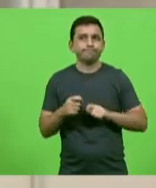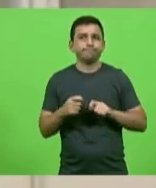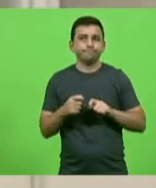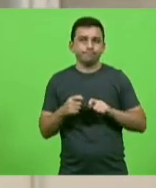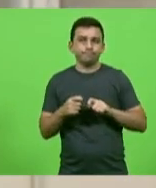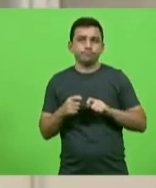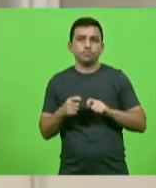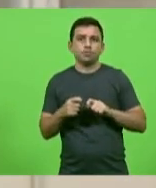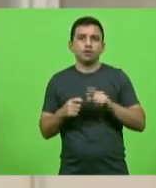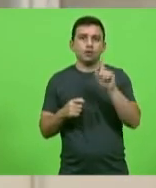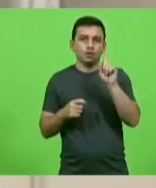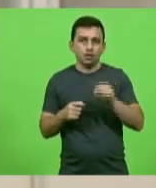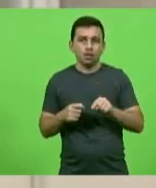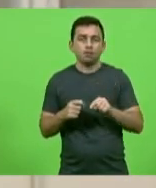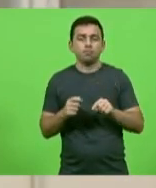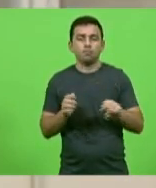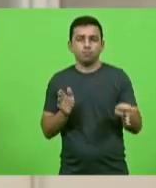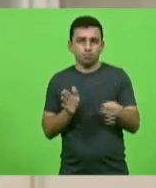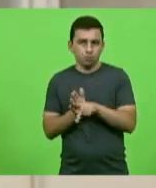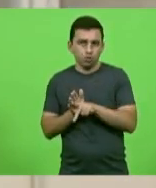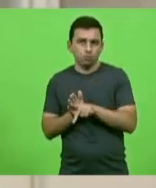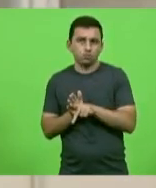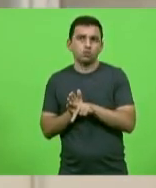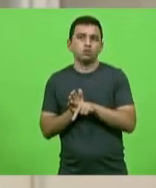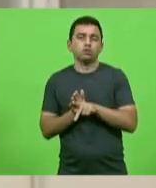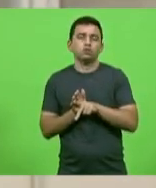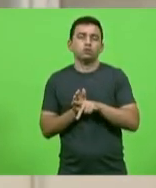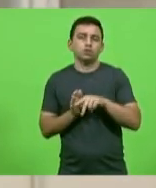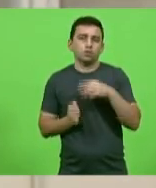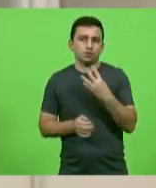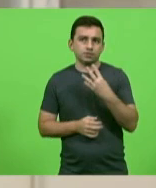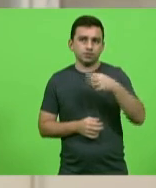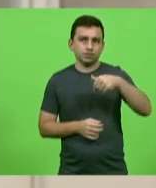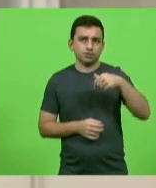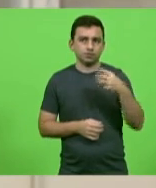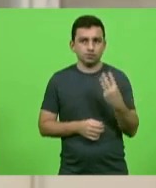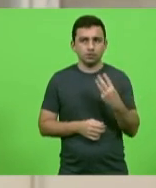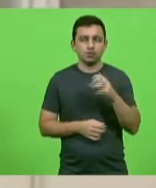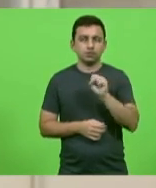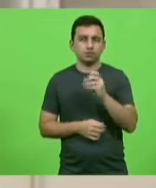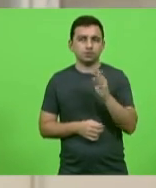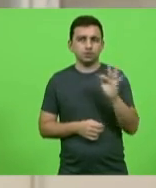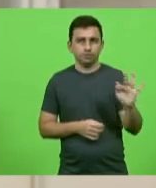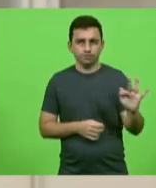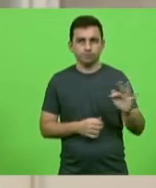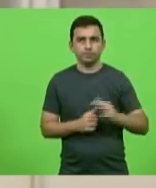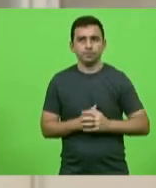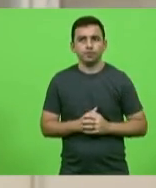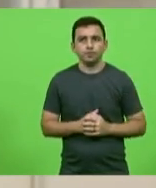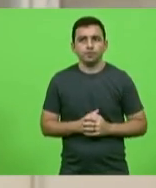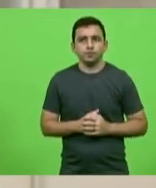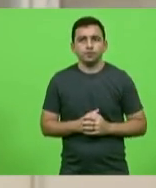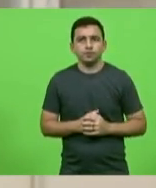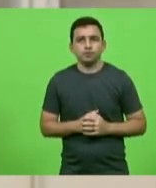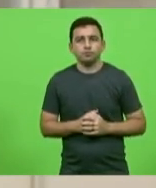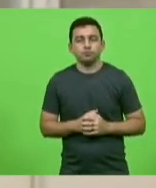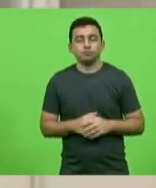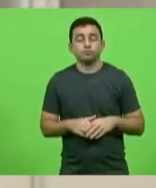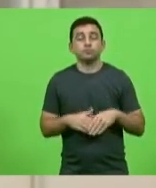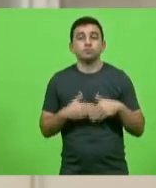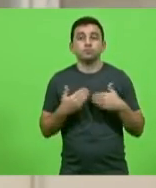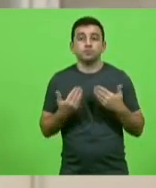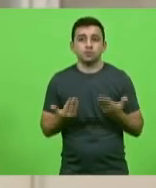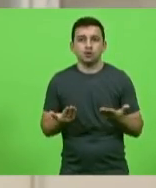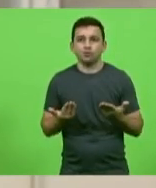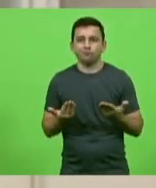consagrado na súmula 473 do Supremo Tribunal Federal E deste modo